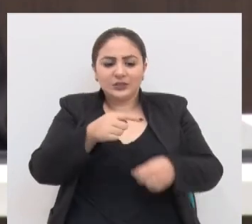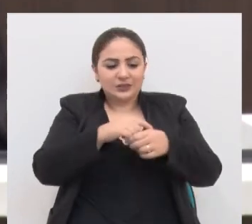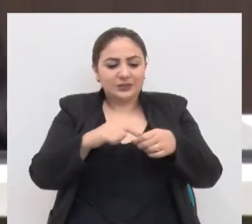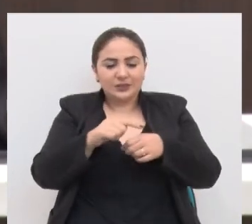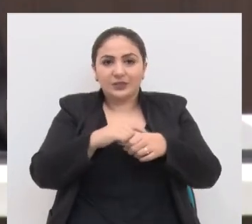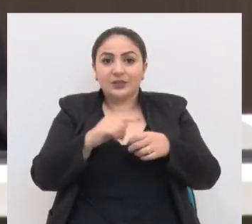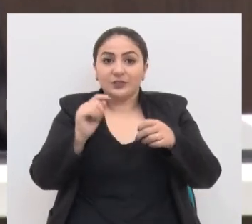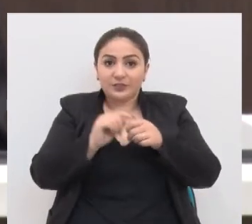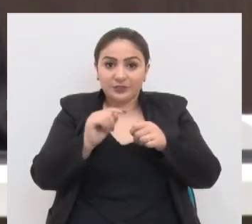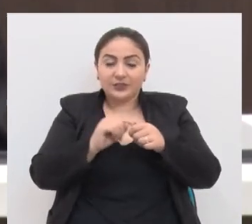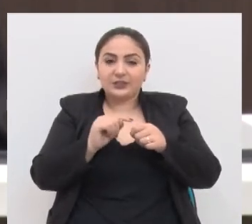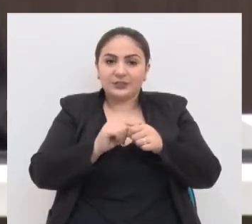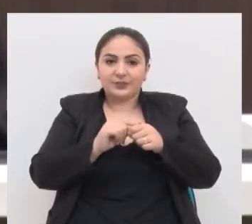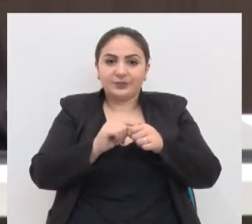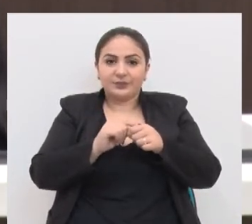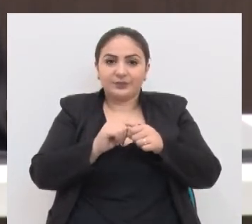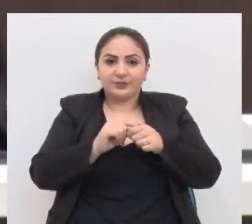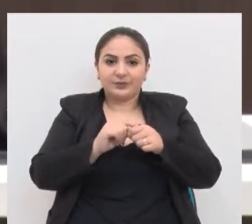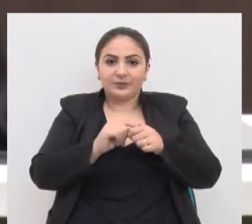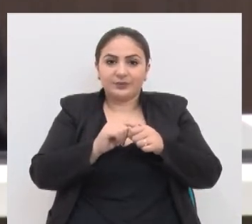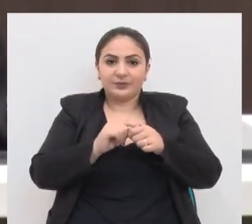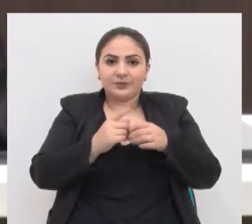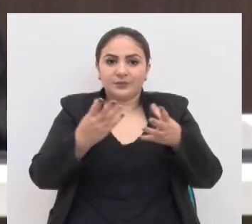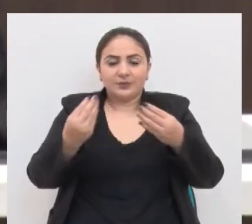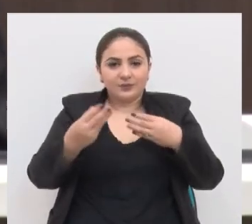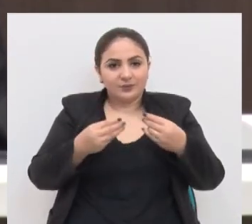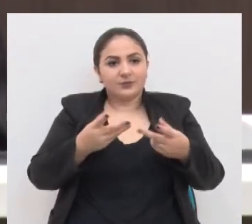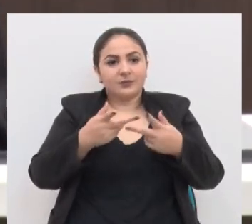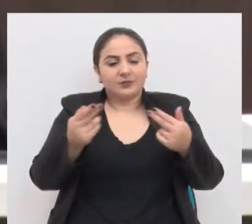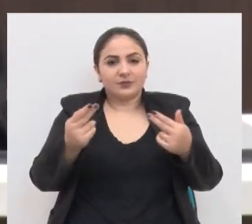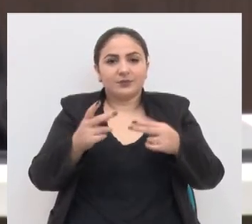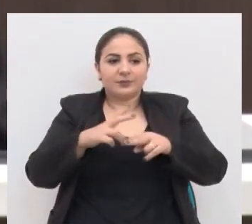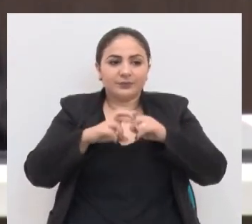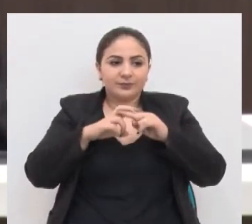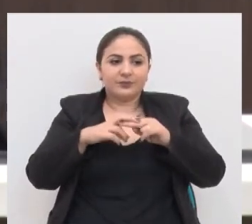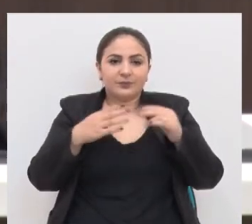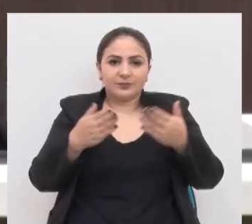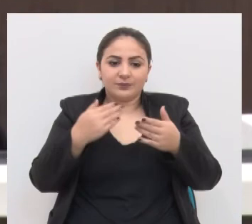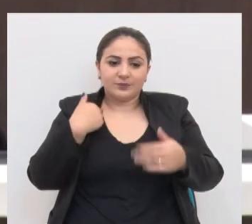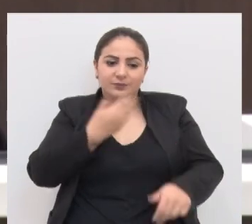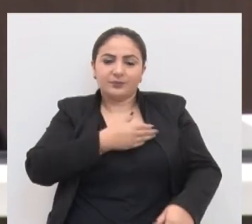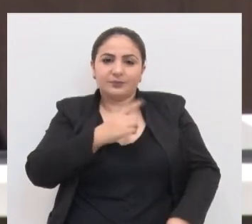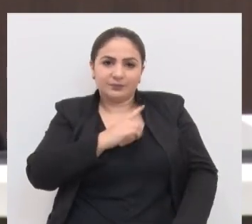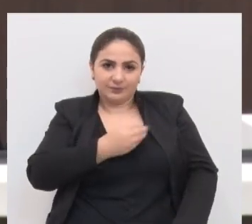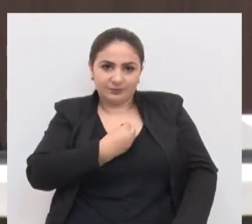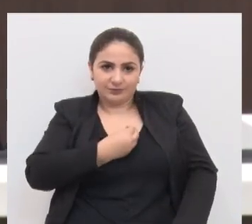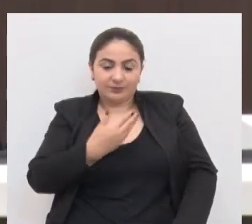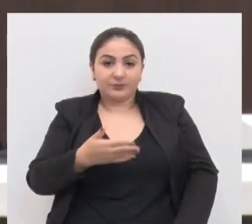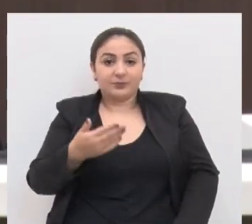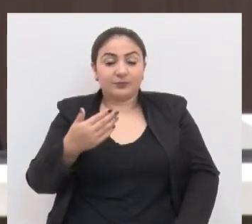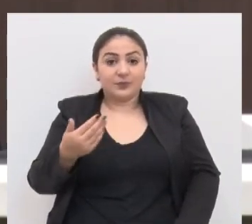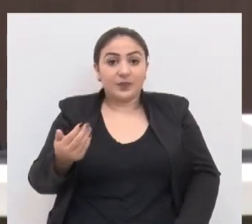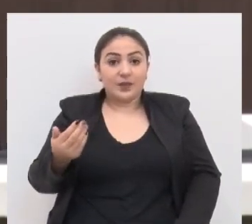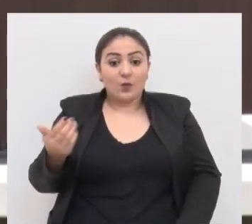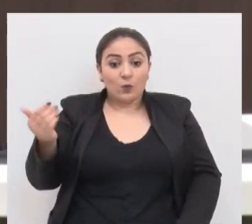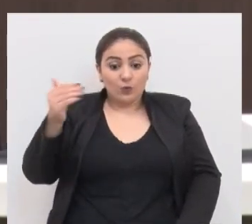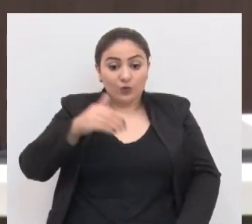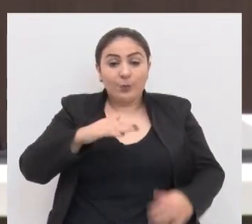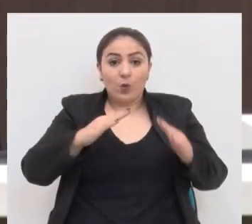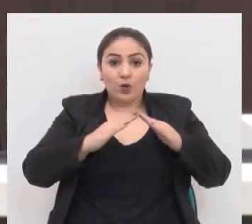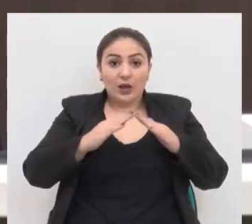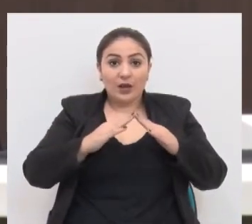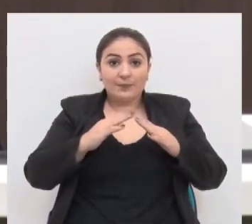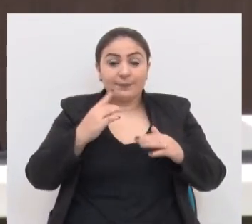pela cidade e fizeram tanto que por isso estamos aqui. Eu, por exemplo, vim em 69 para Passo